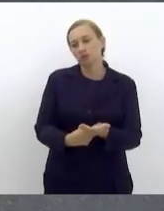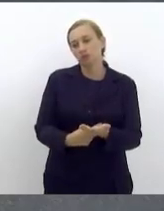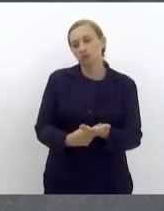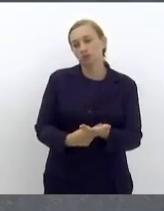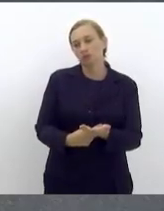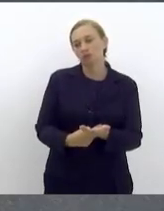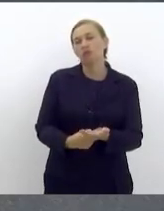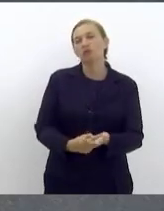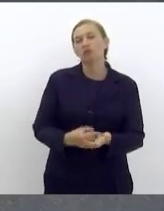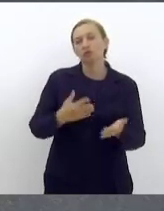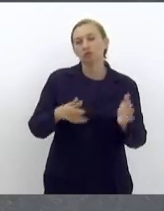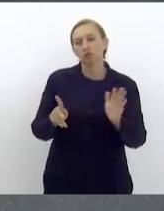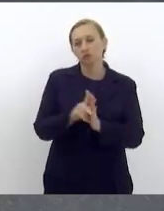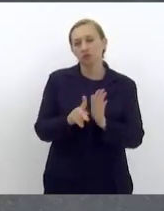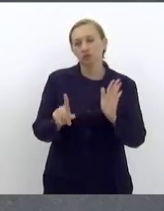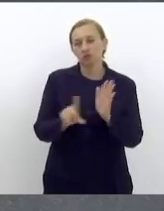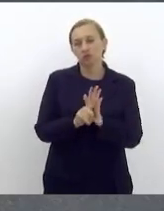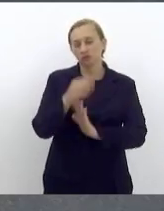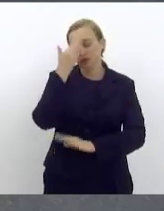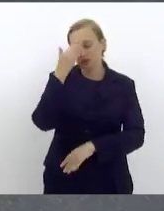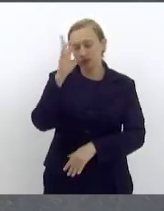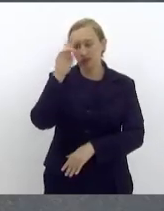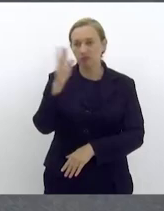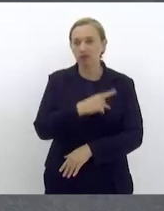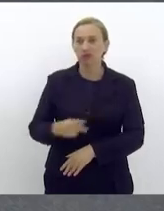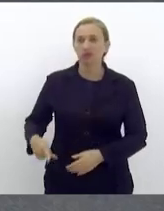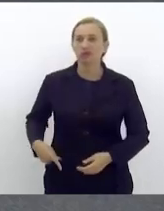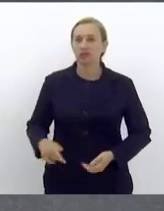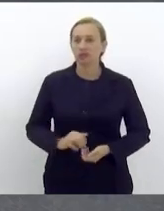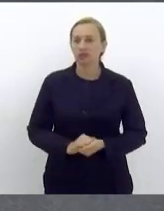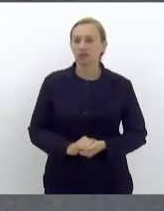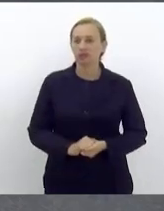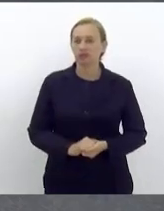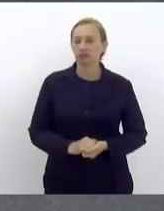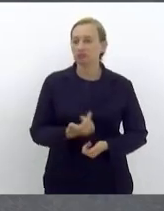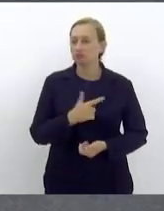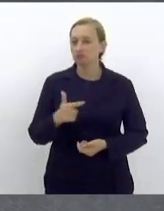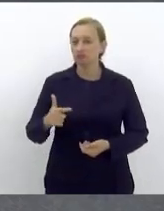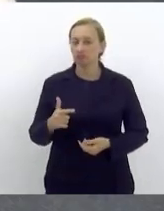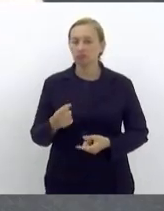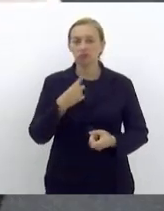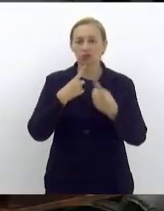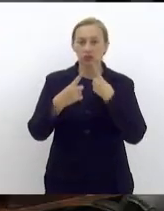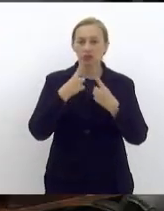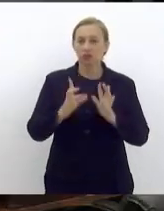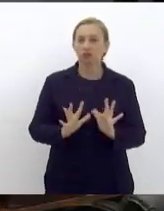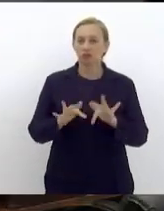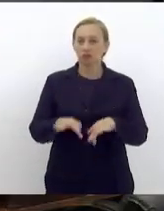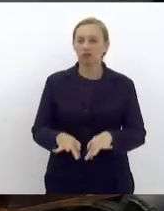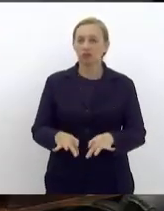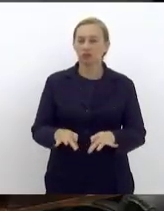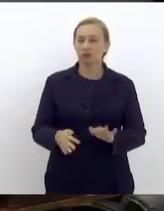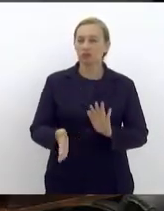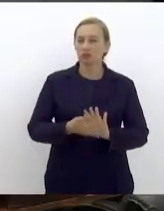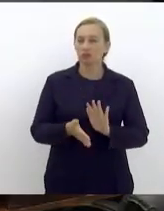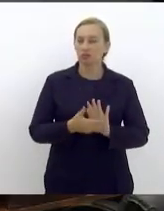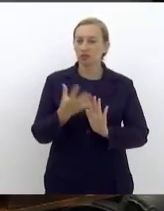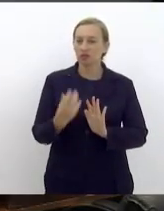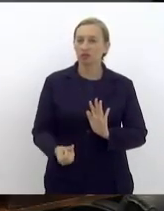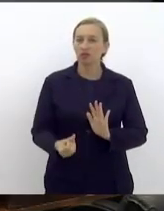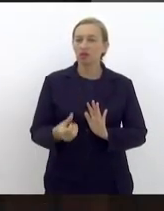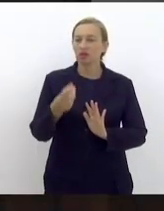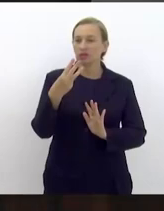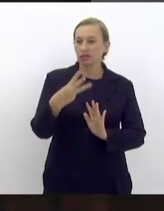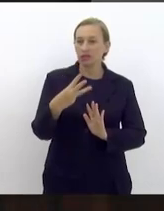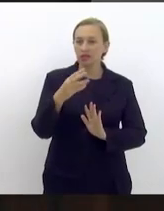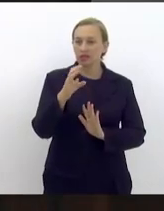dispositivo nesse projeto de lei. Obrigada, presidenta. Não havendo mais que queira discutir, encerrada a discussão, a presente proposta recebeu